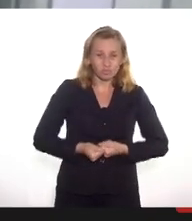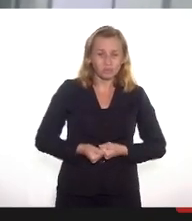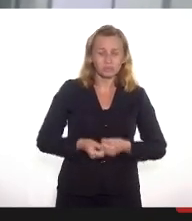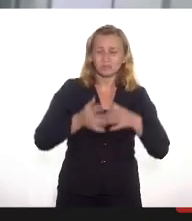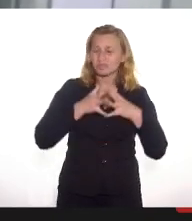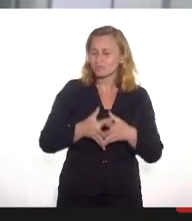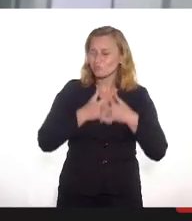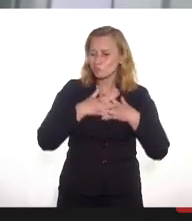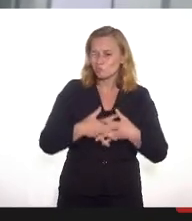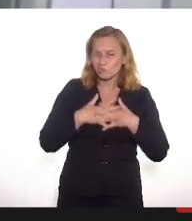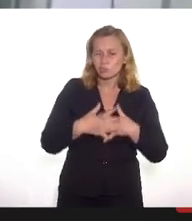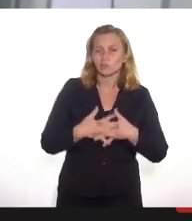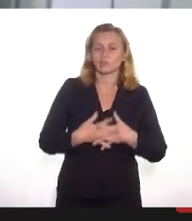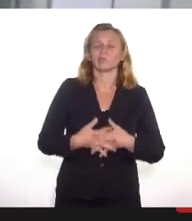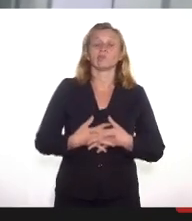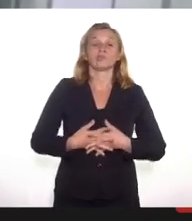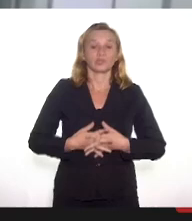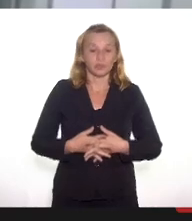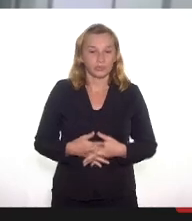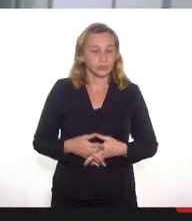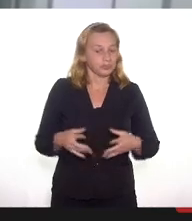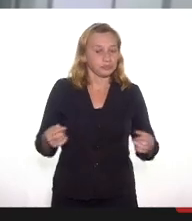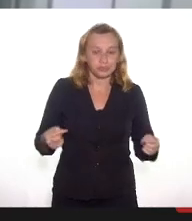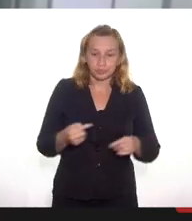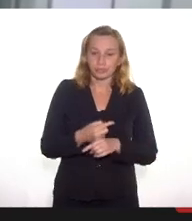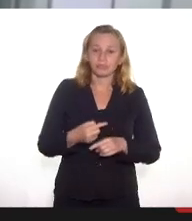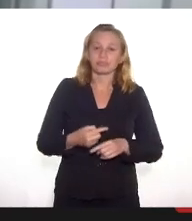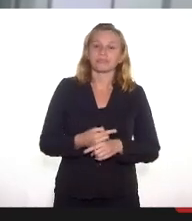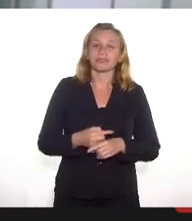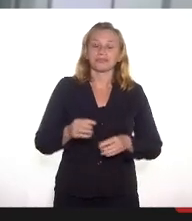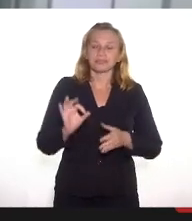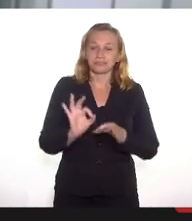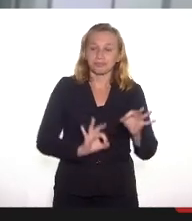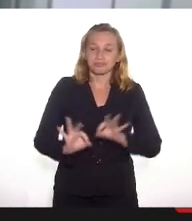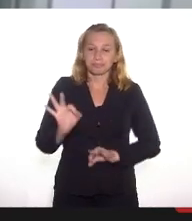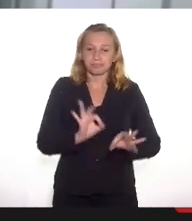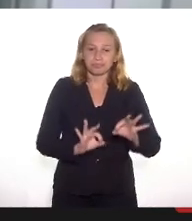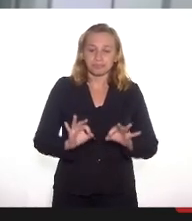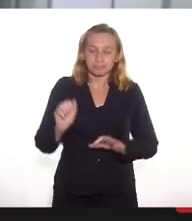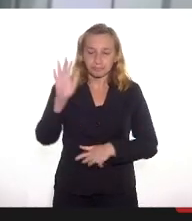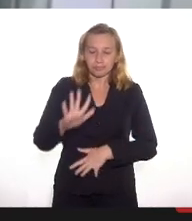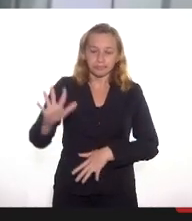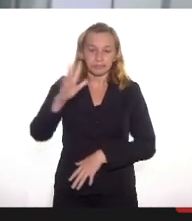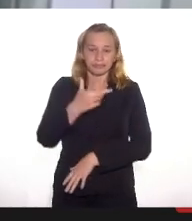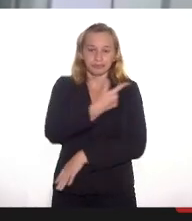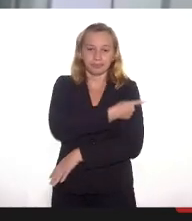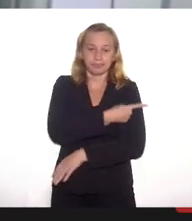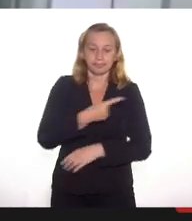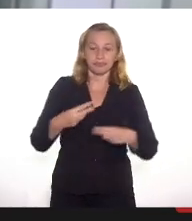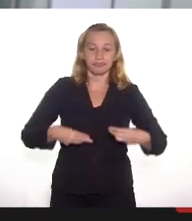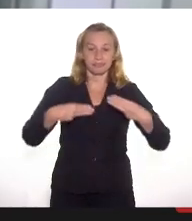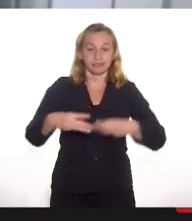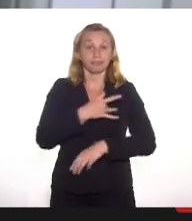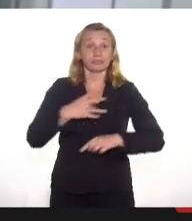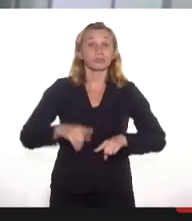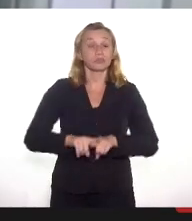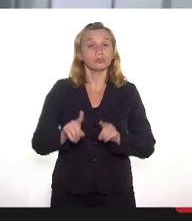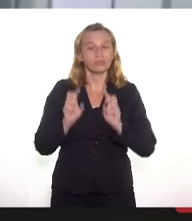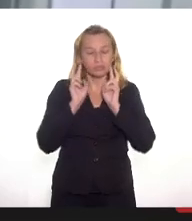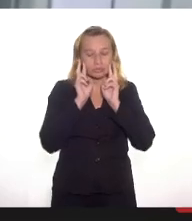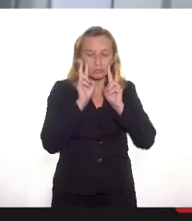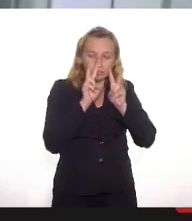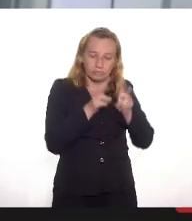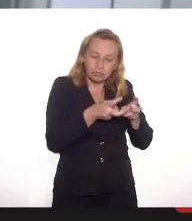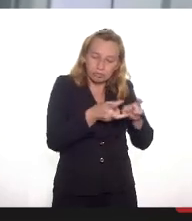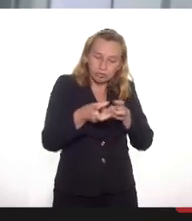grande confusão e da grande descoordenação e foi a sala de imunização o Parque do Ministério da Saúde mas me chama